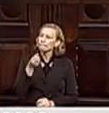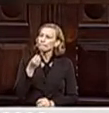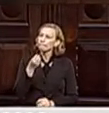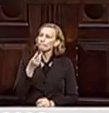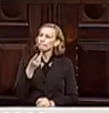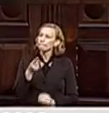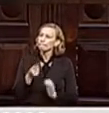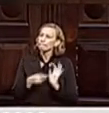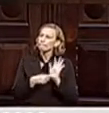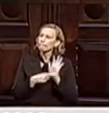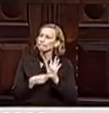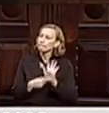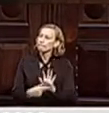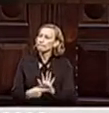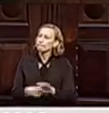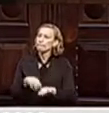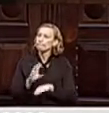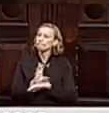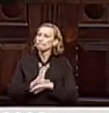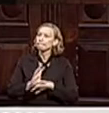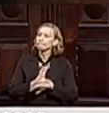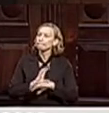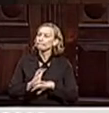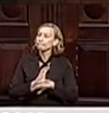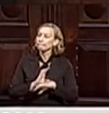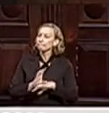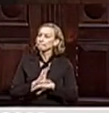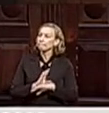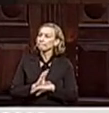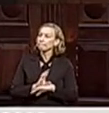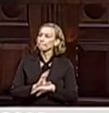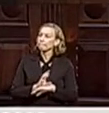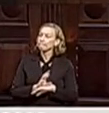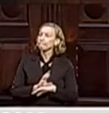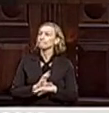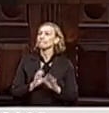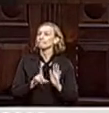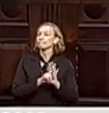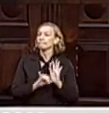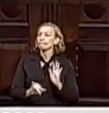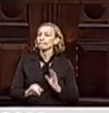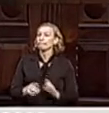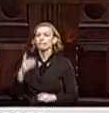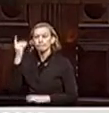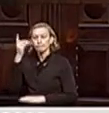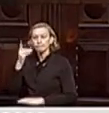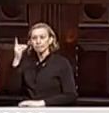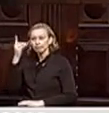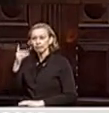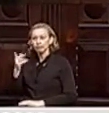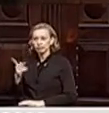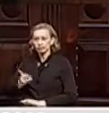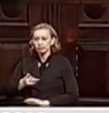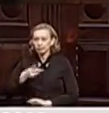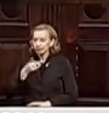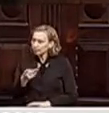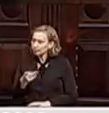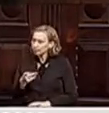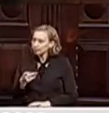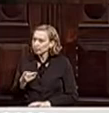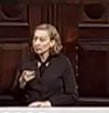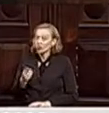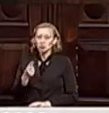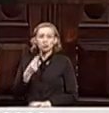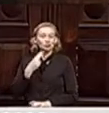constitucionais dos deputados federais, reagiu, dizendo que o Supremo